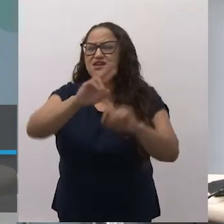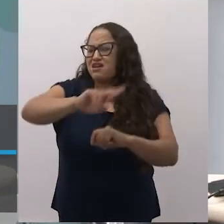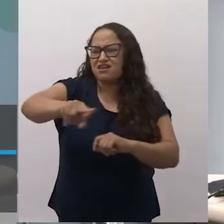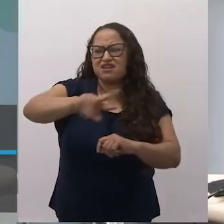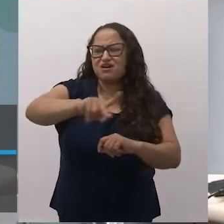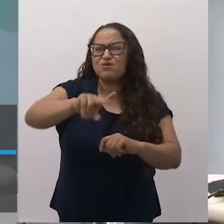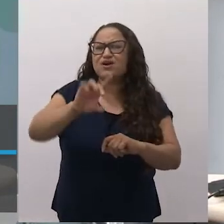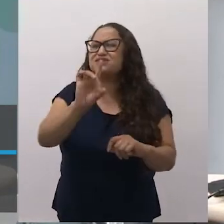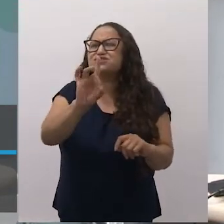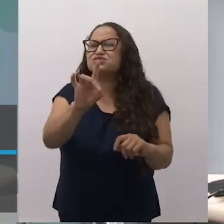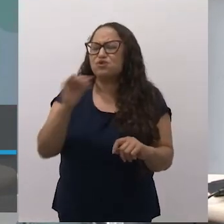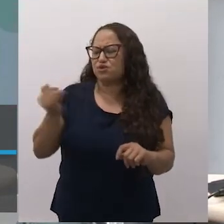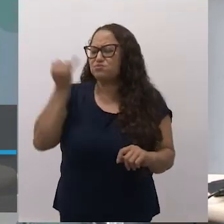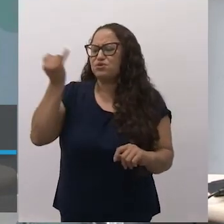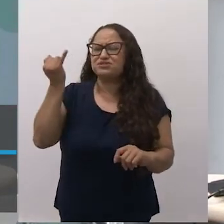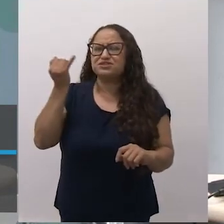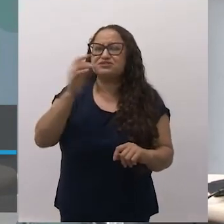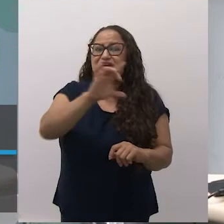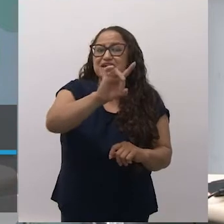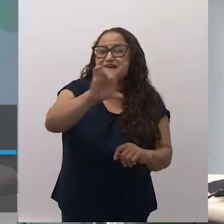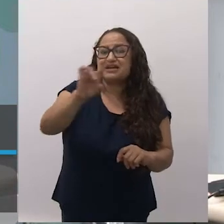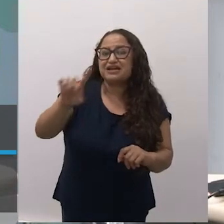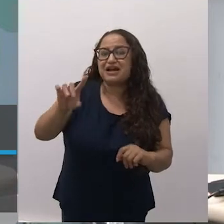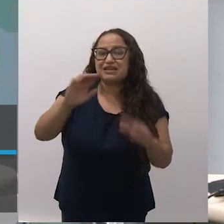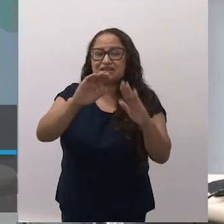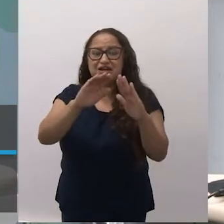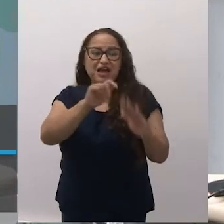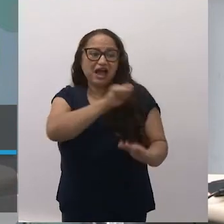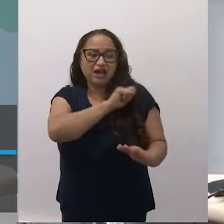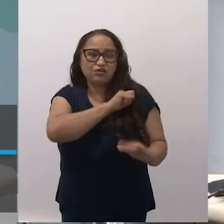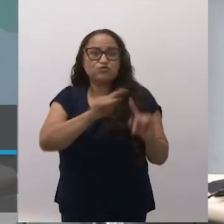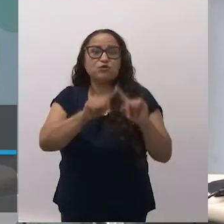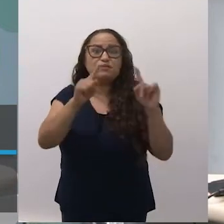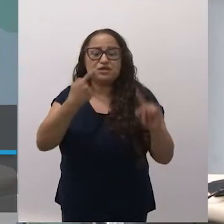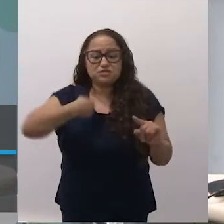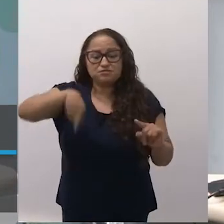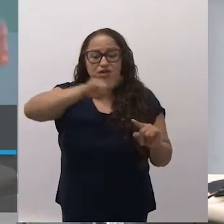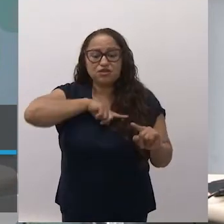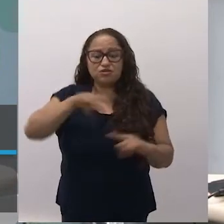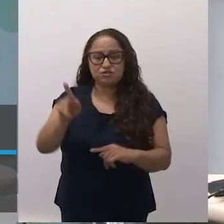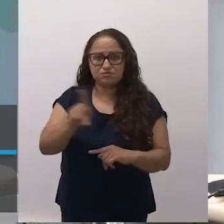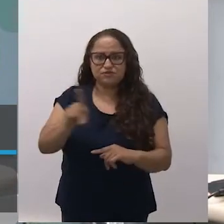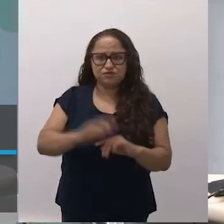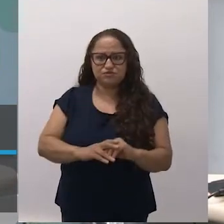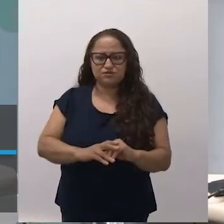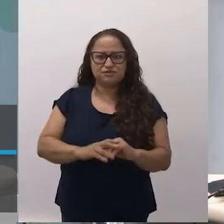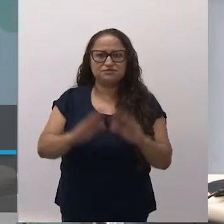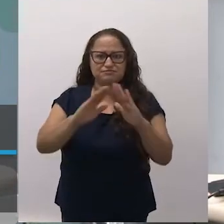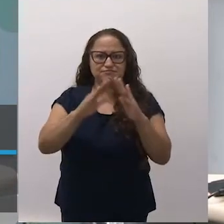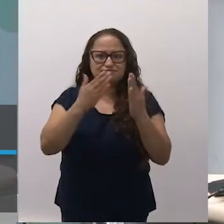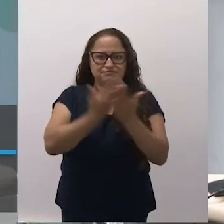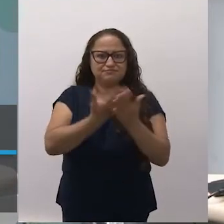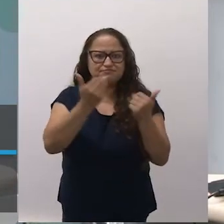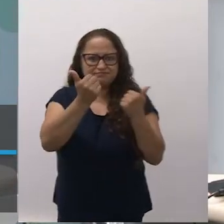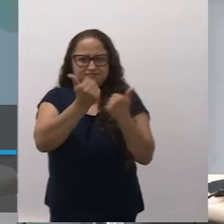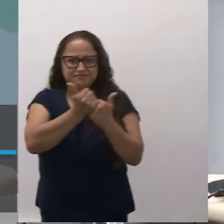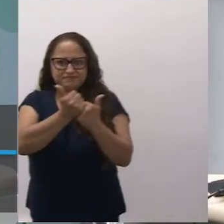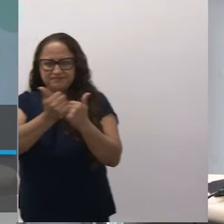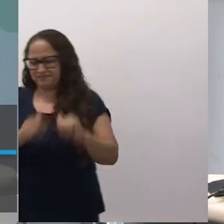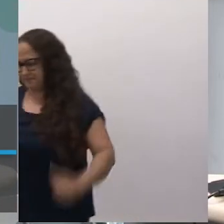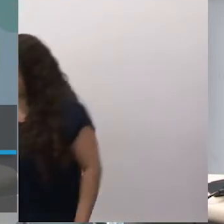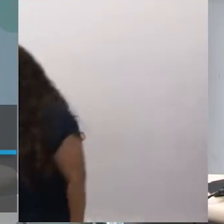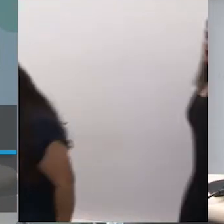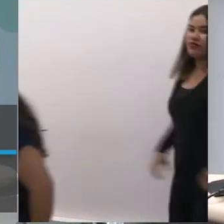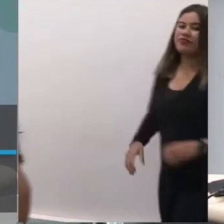os estudantes, também é importante para nós, professores. Uma boa convivência entre nós, pares, né, entre pares, mas uma convivência